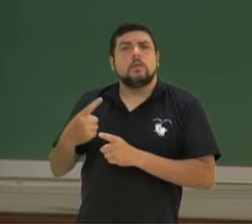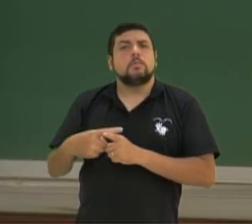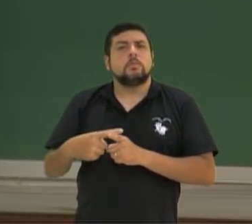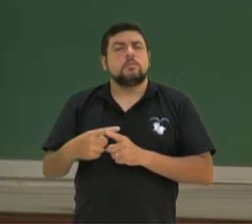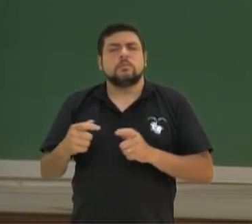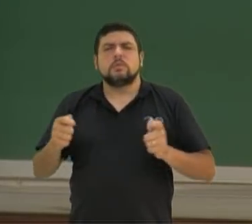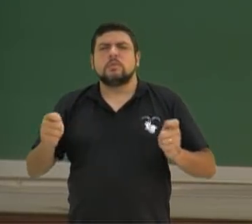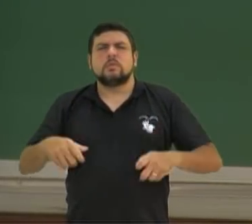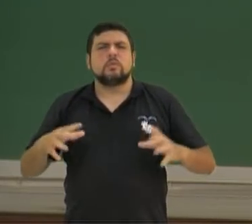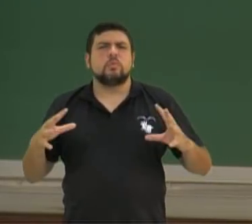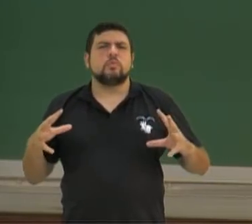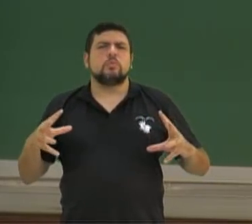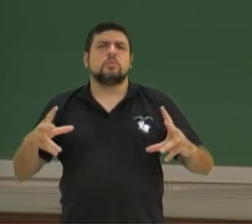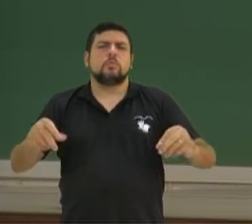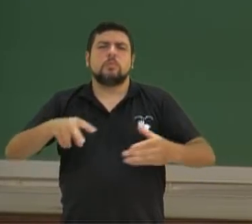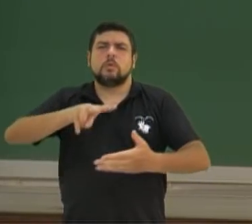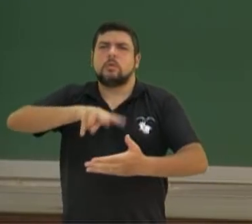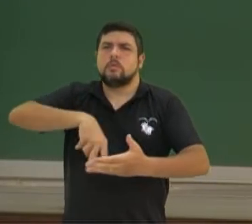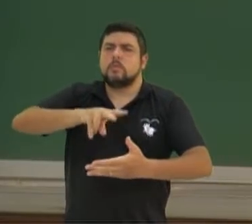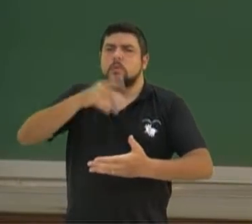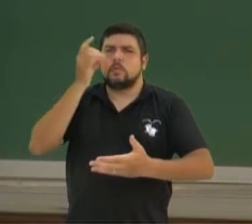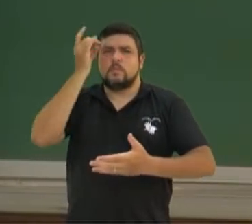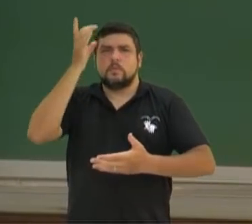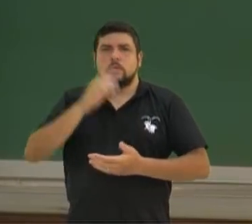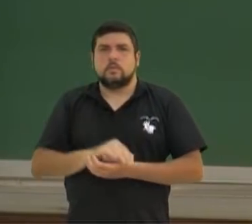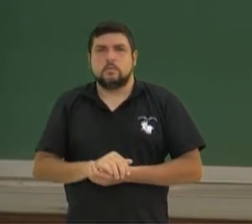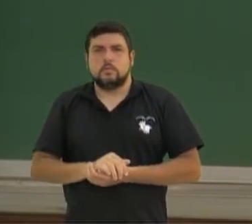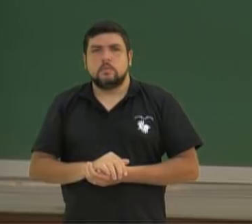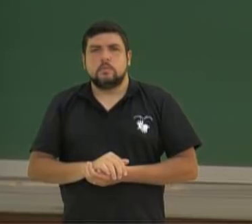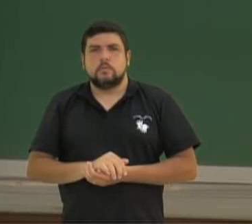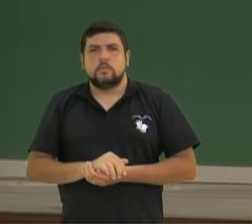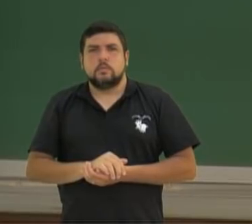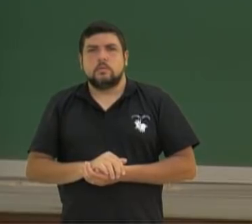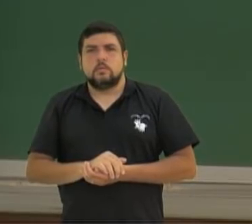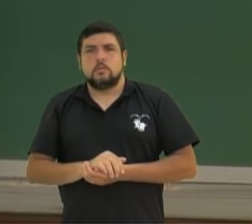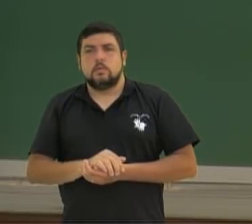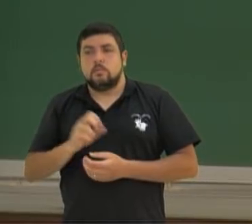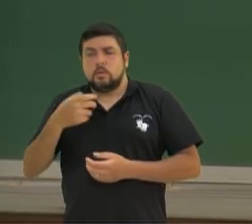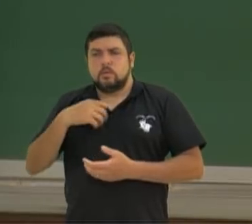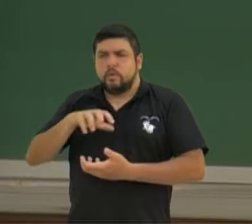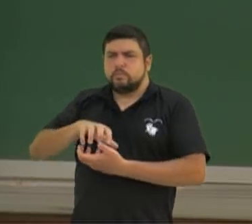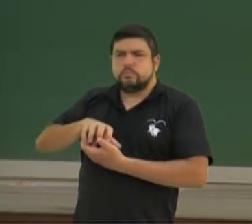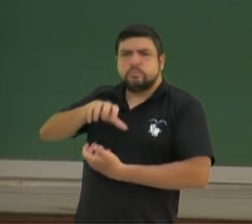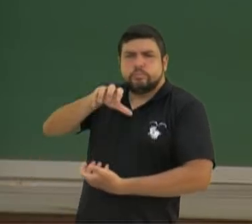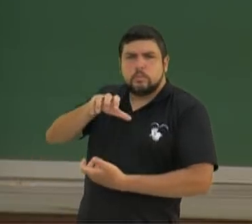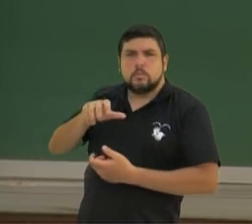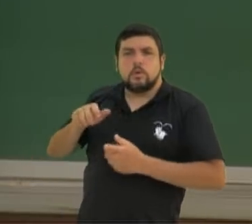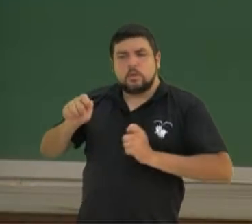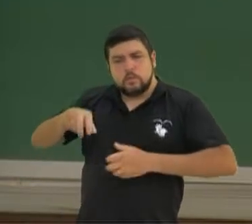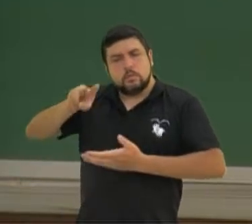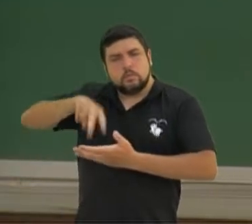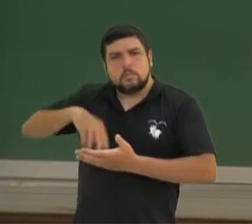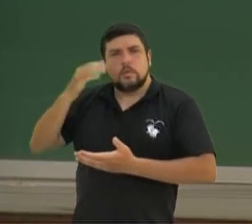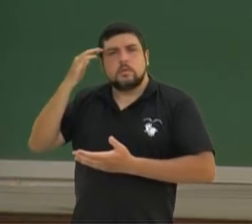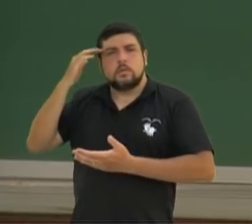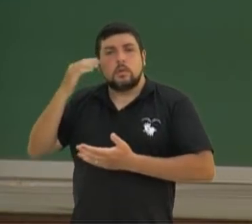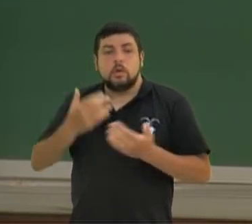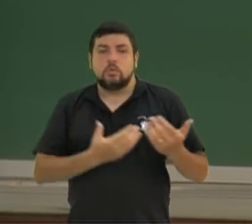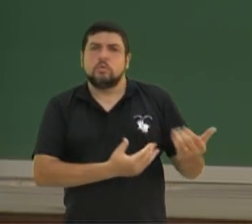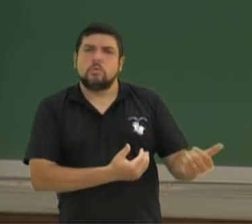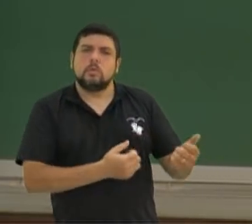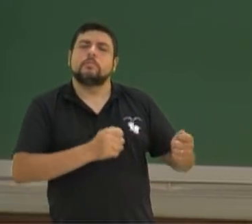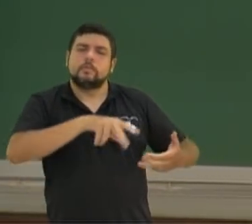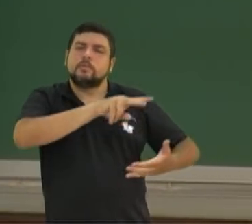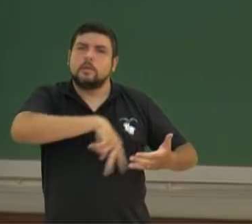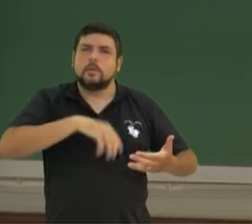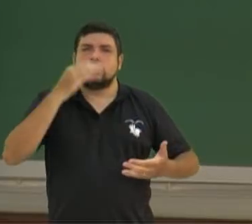velhas, que já consigam ler, entender melhor o Magic Pencil, um outro livro dela, e que também não